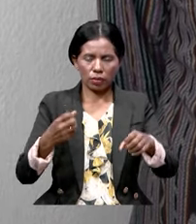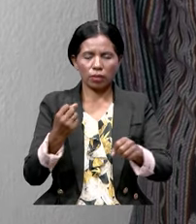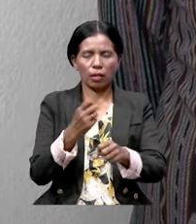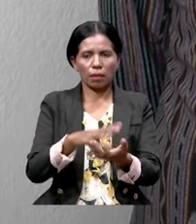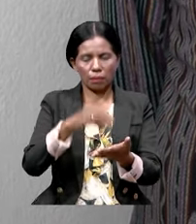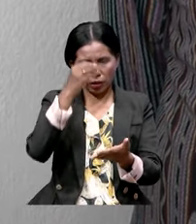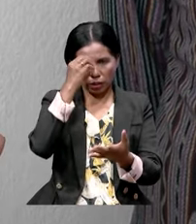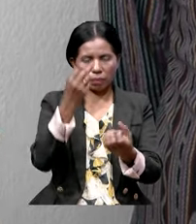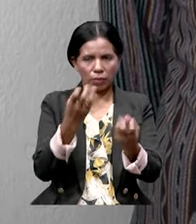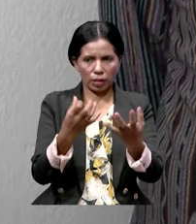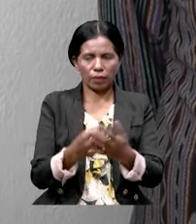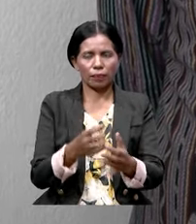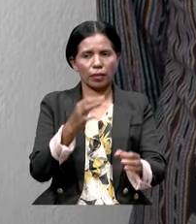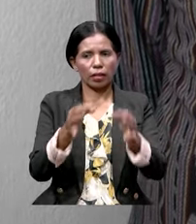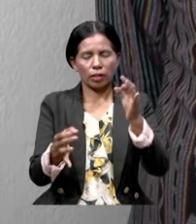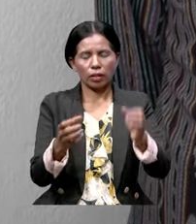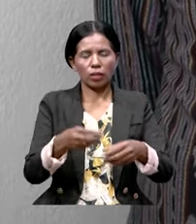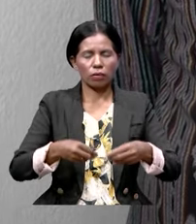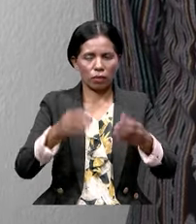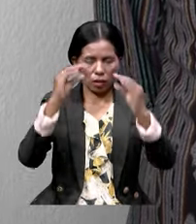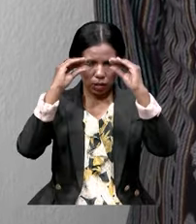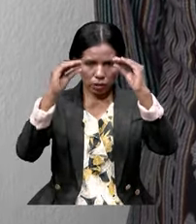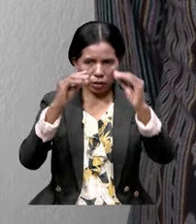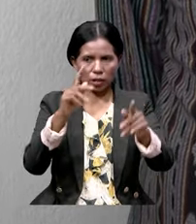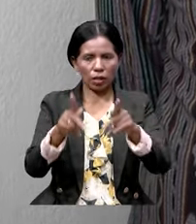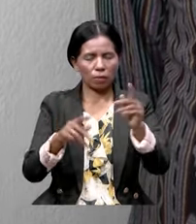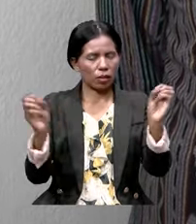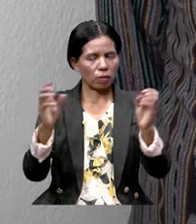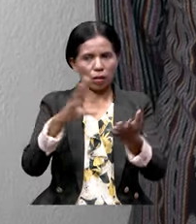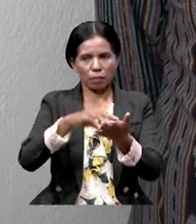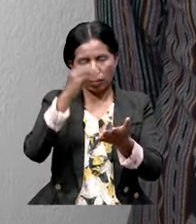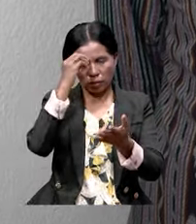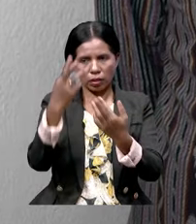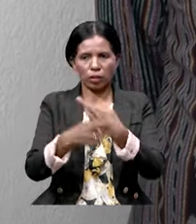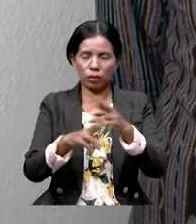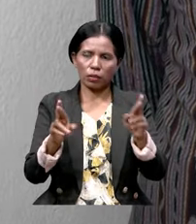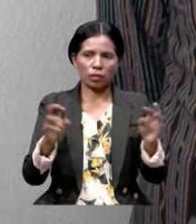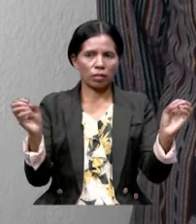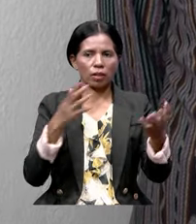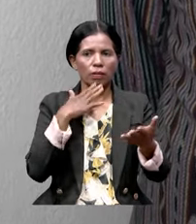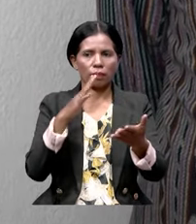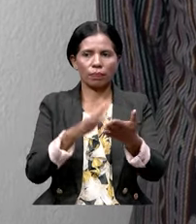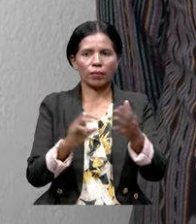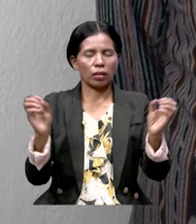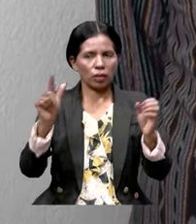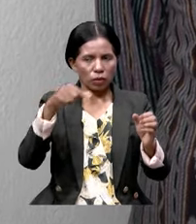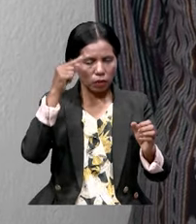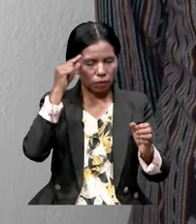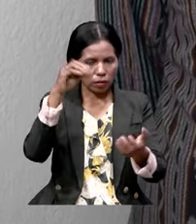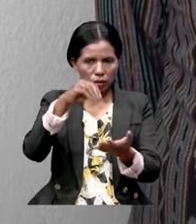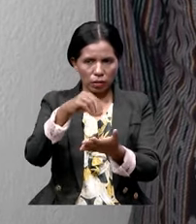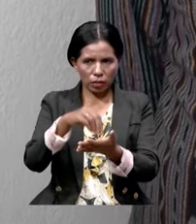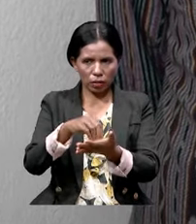aprende. Mesmo que ita halo formação, mas be quando é malaku aprendemos, resultado sei lá dia. Tambane la os governo